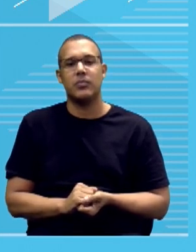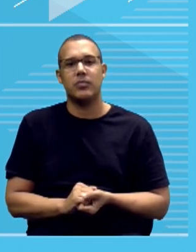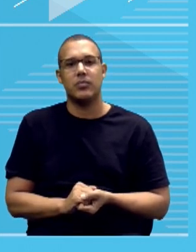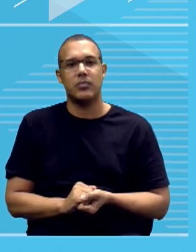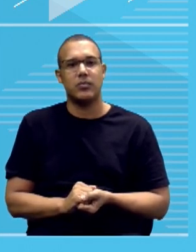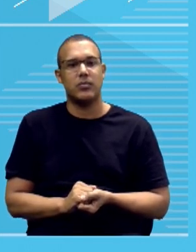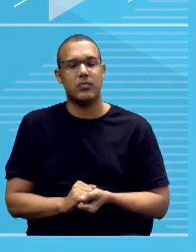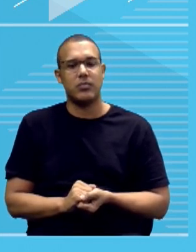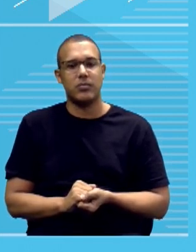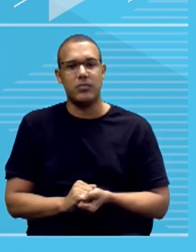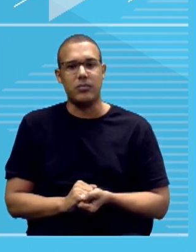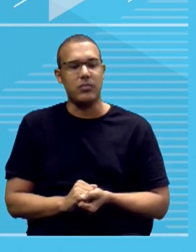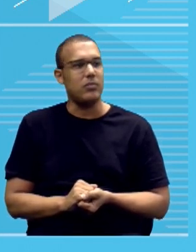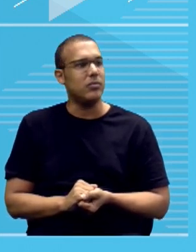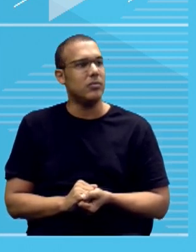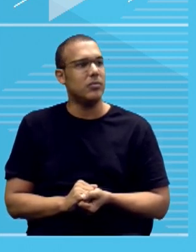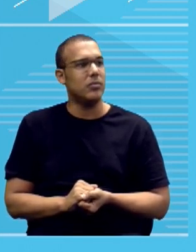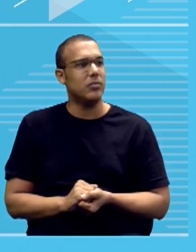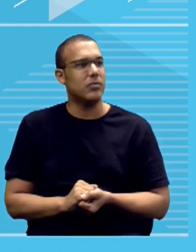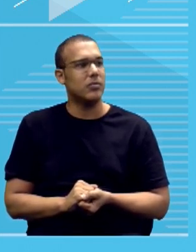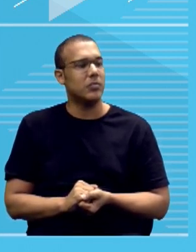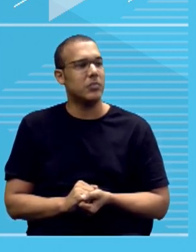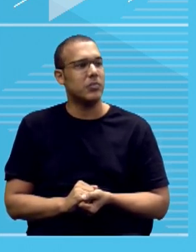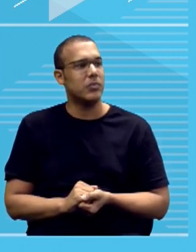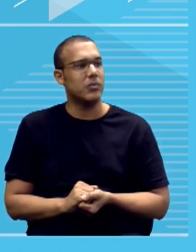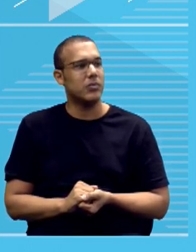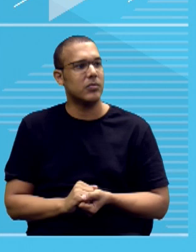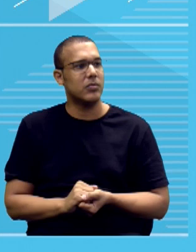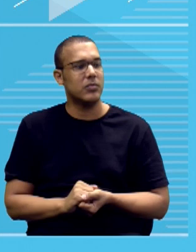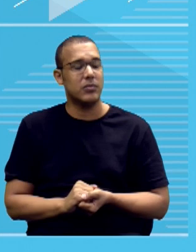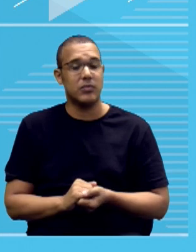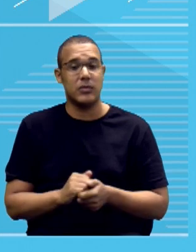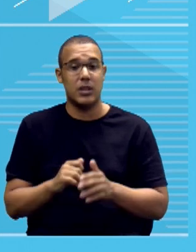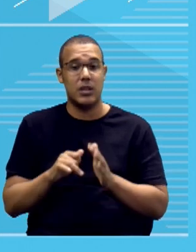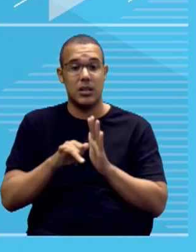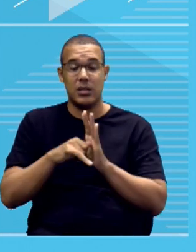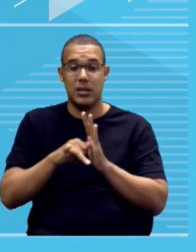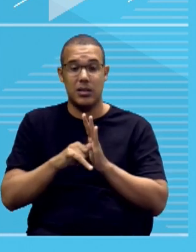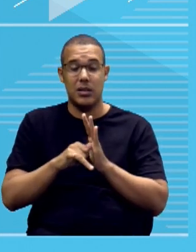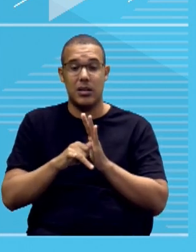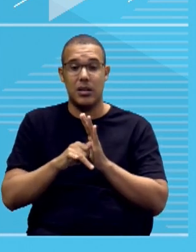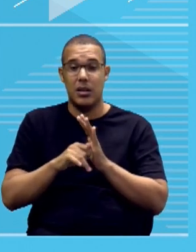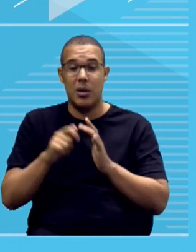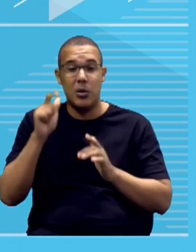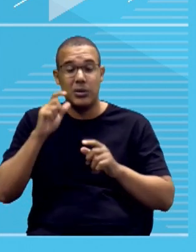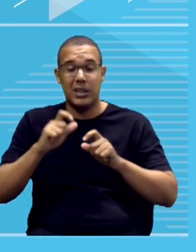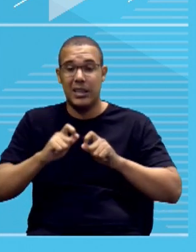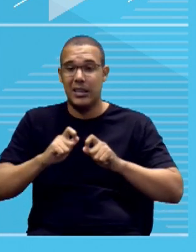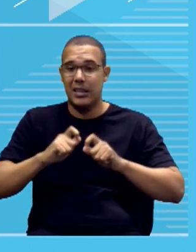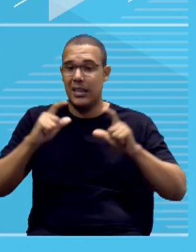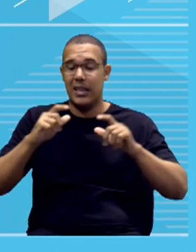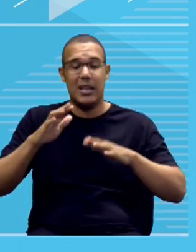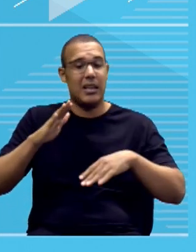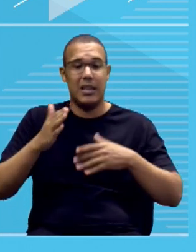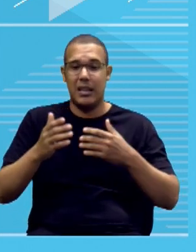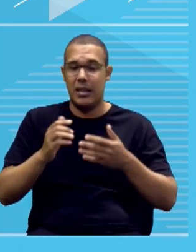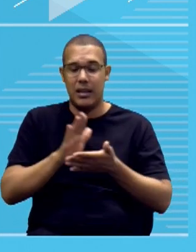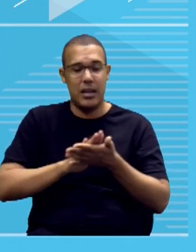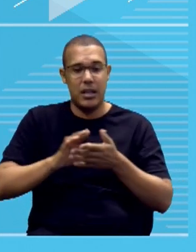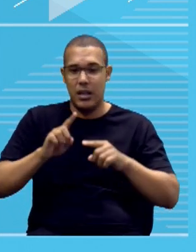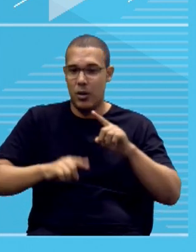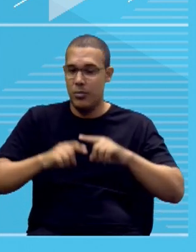Sua energia interna consumirá toda a energia produzida. Ou seja, aquele gerador não é capaz de ligar nada, porque ele já vai